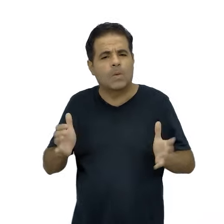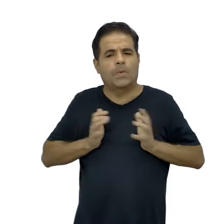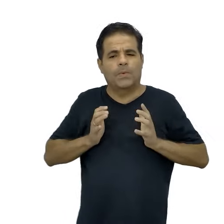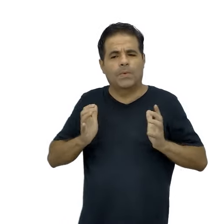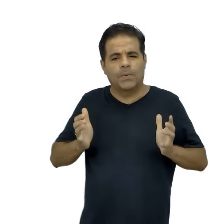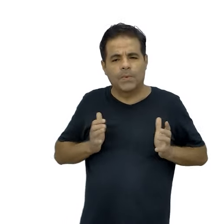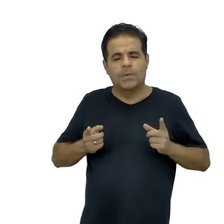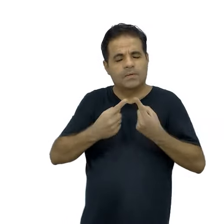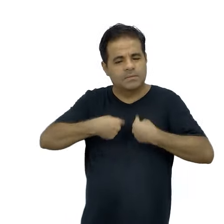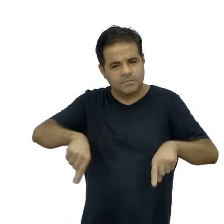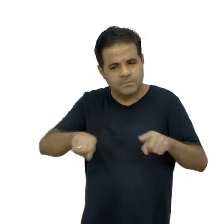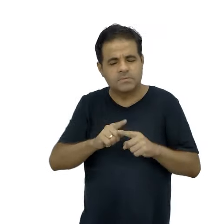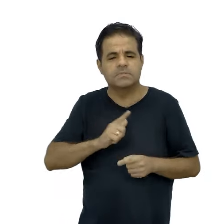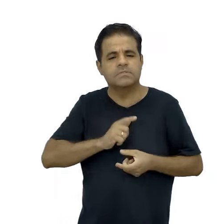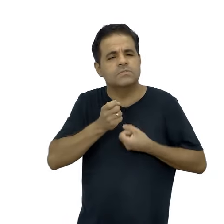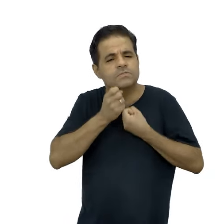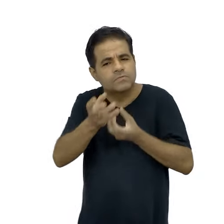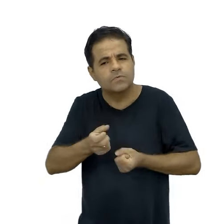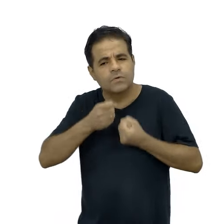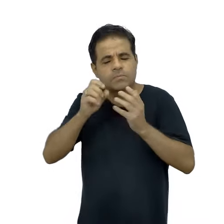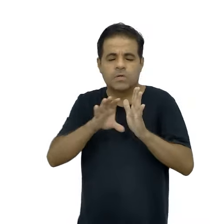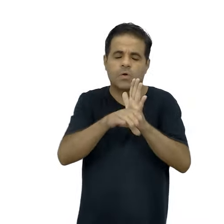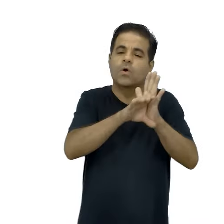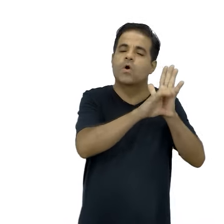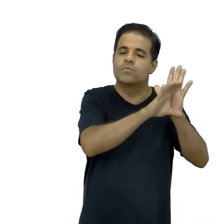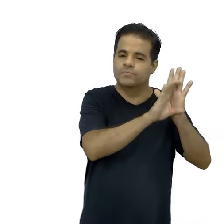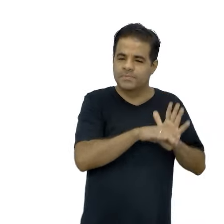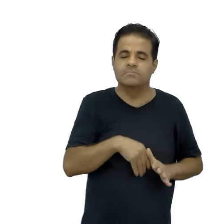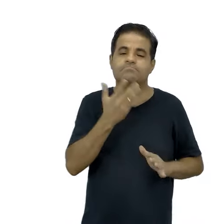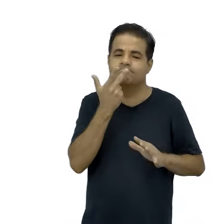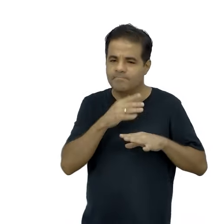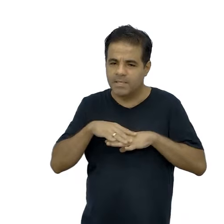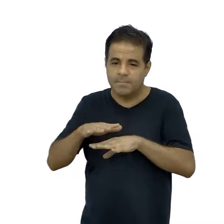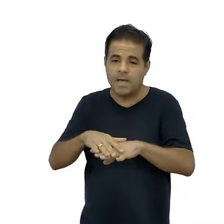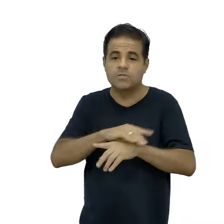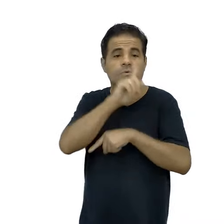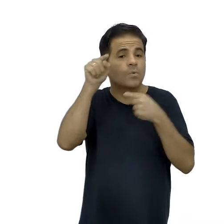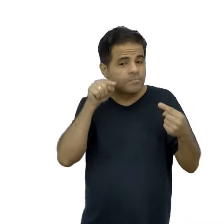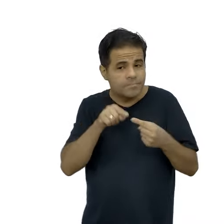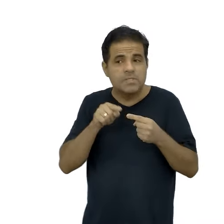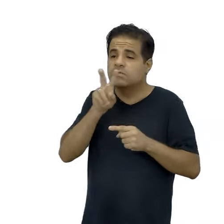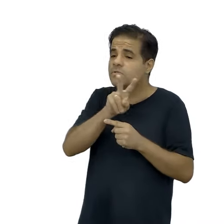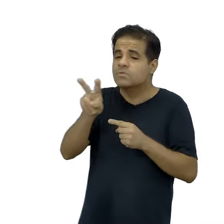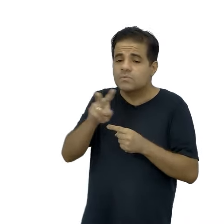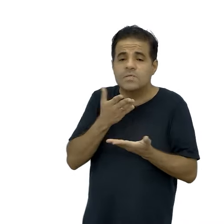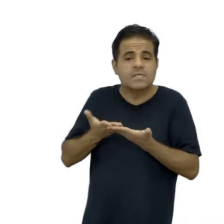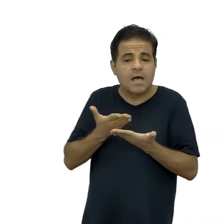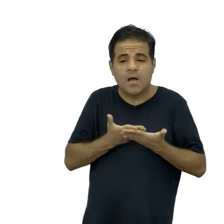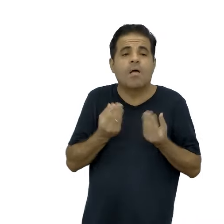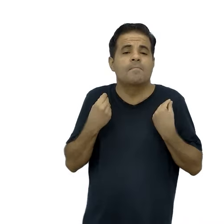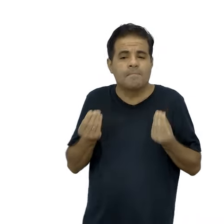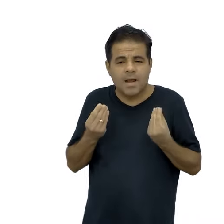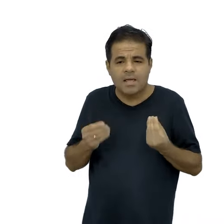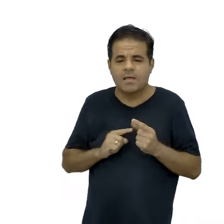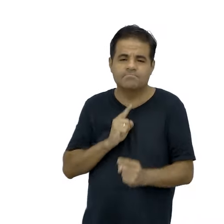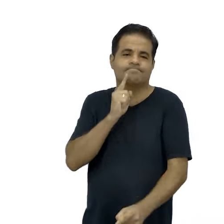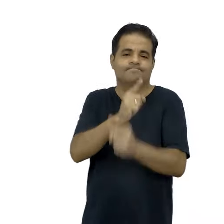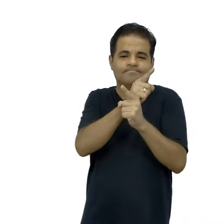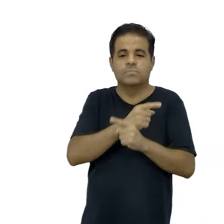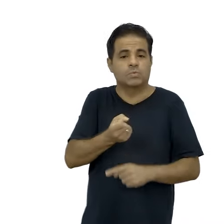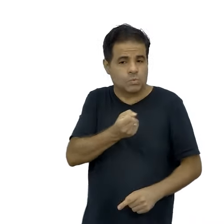nós temos em informações e em conceitos matemáticos. O objetivo dessas aulas é localizar